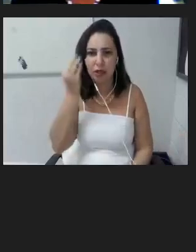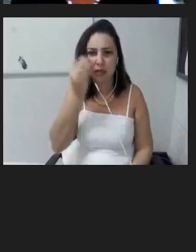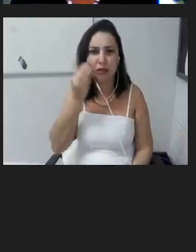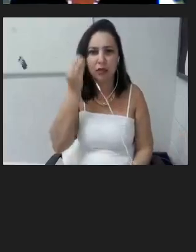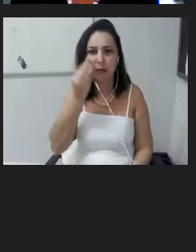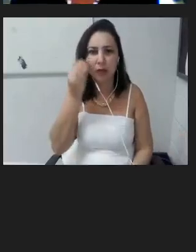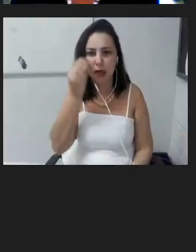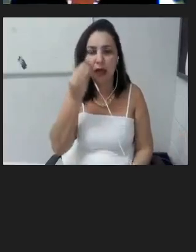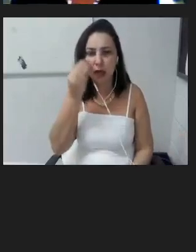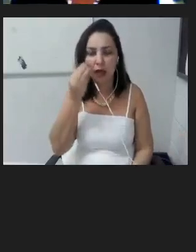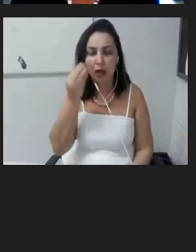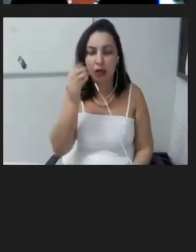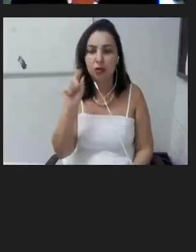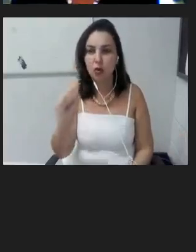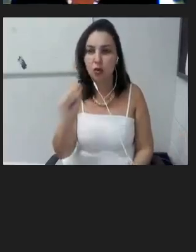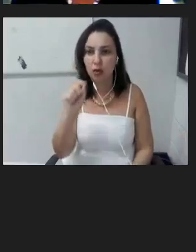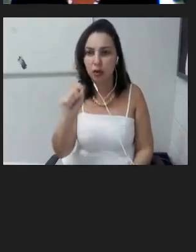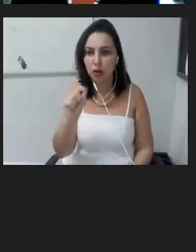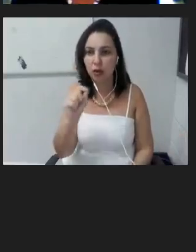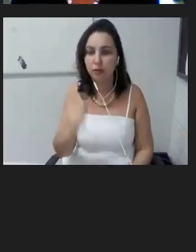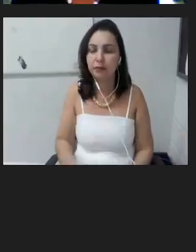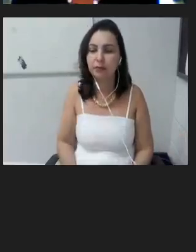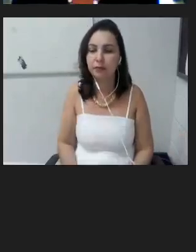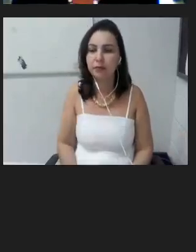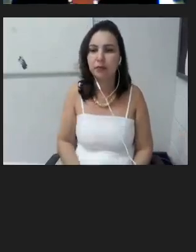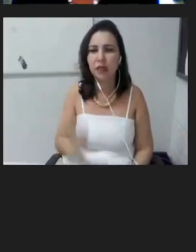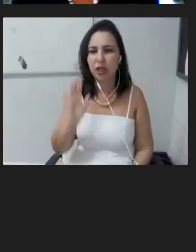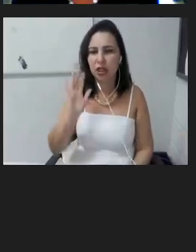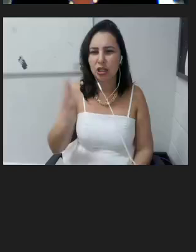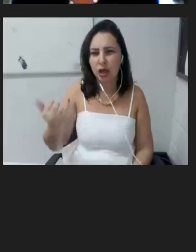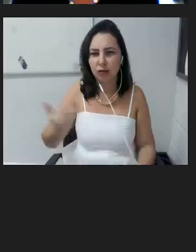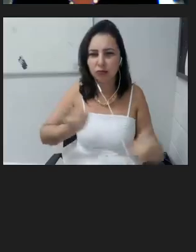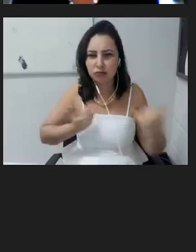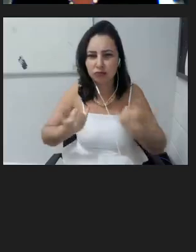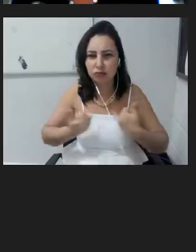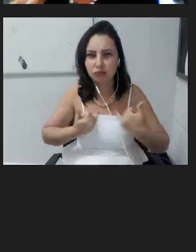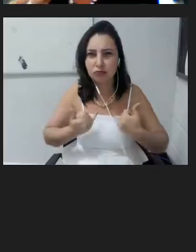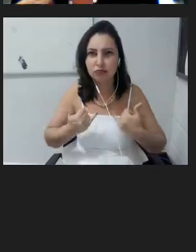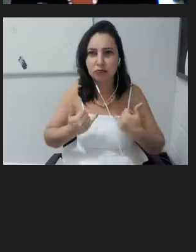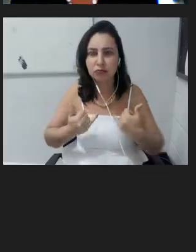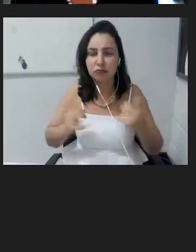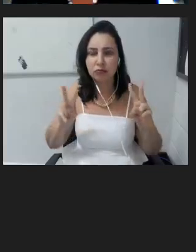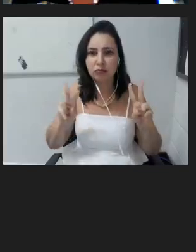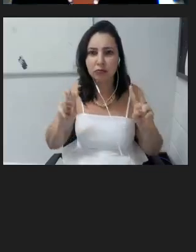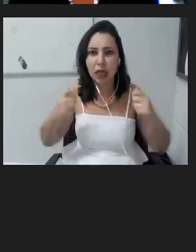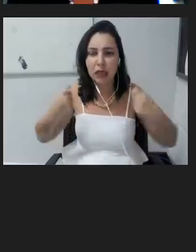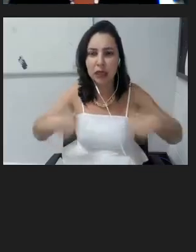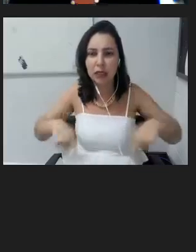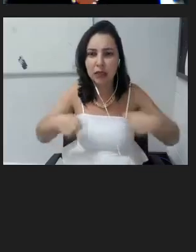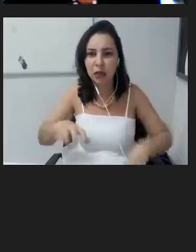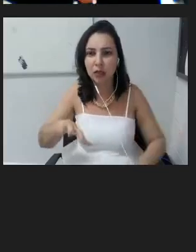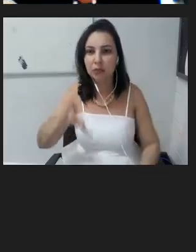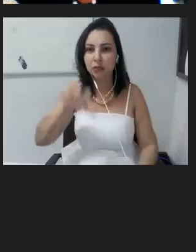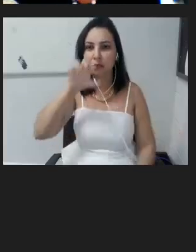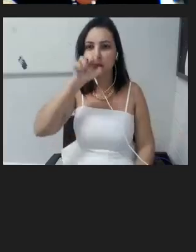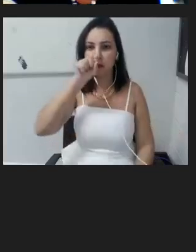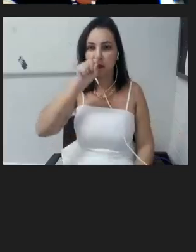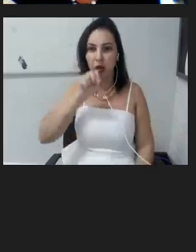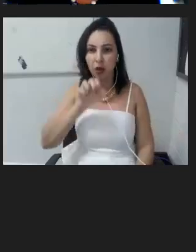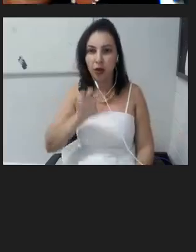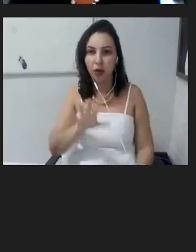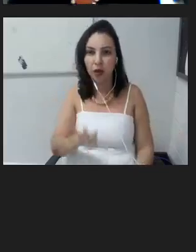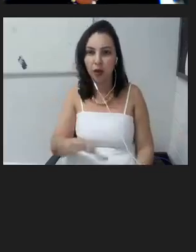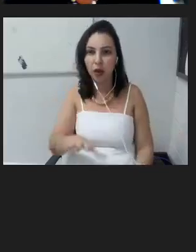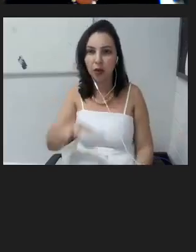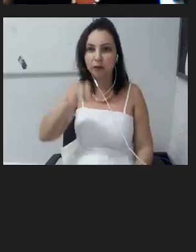yoga, deve ter escutado muito da necessidade da respiração para o momento,